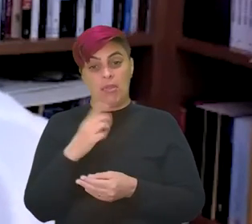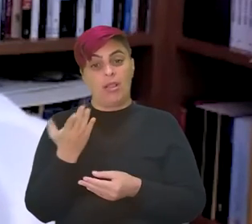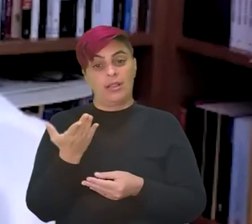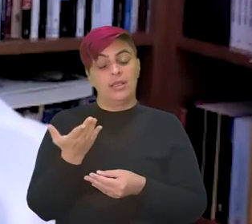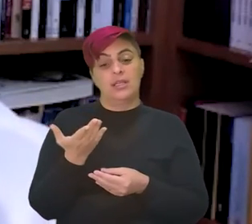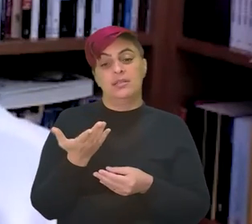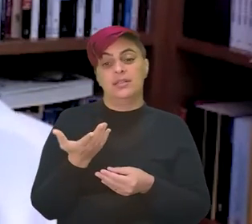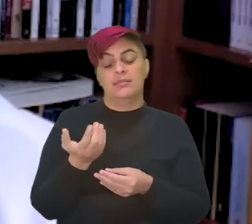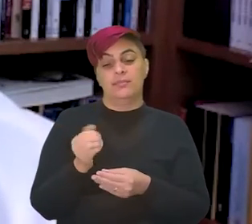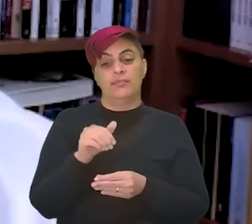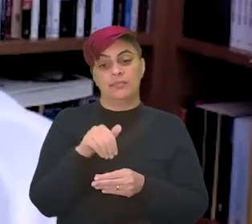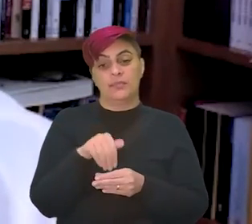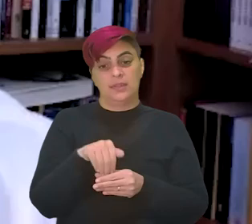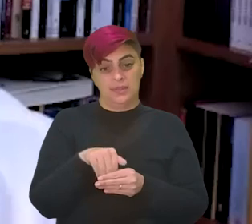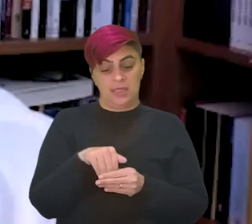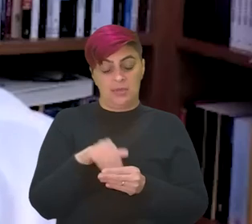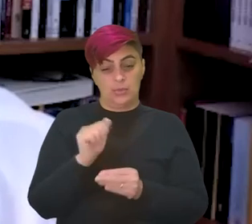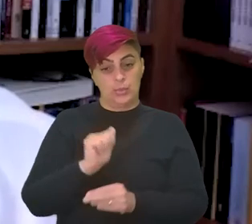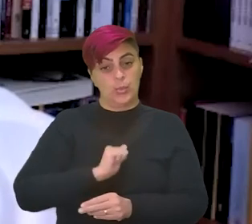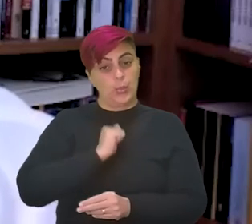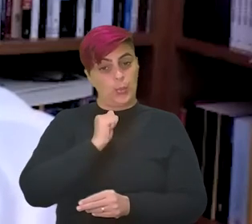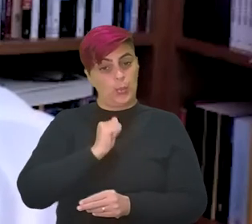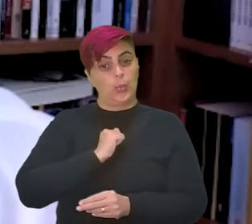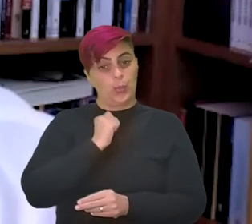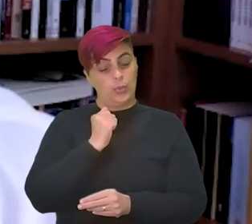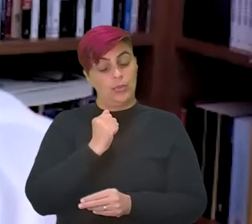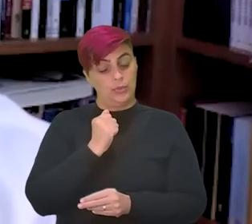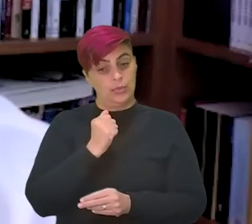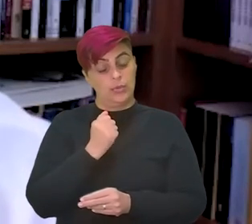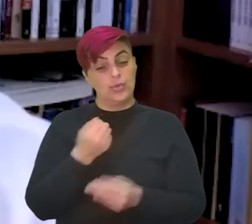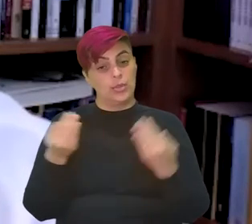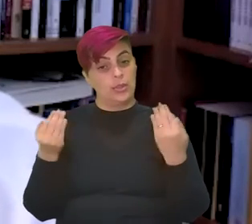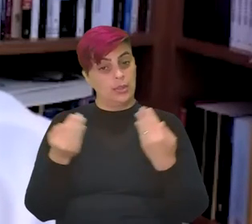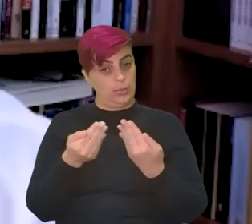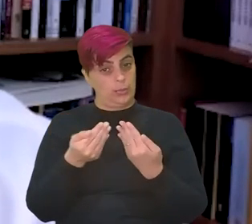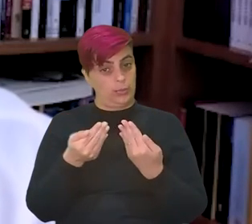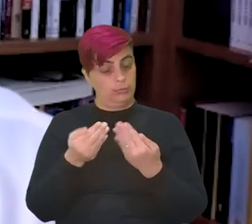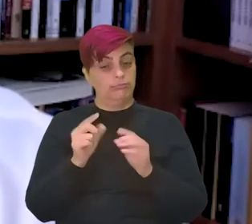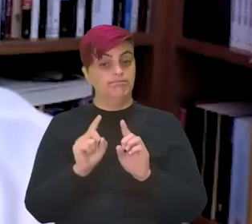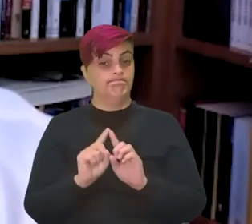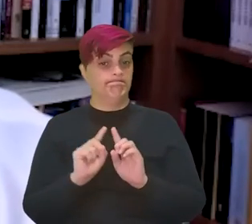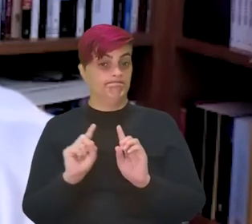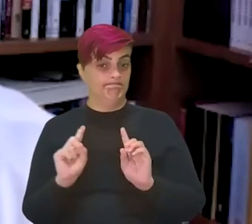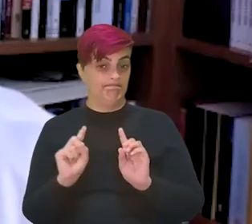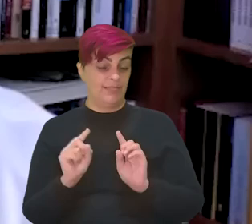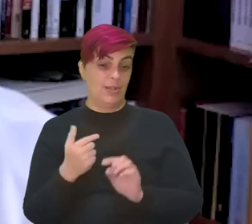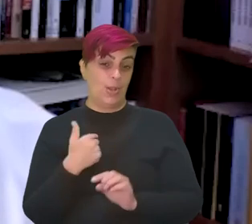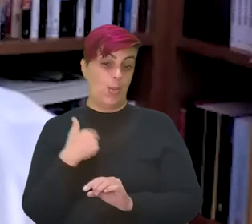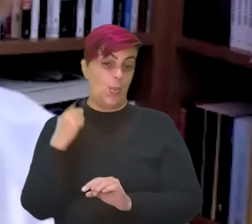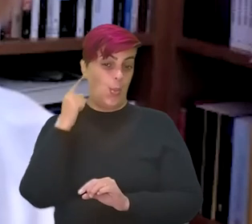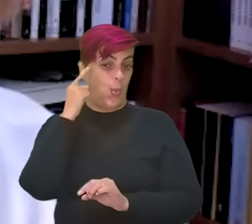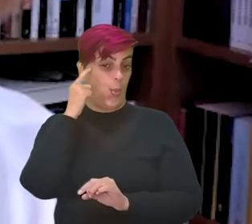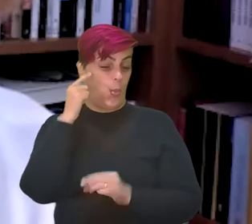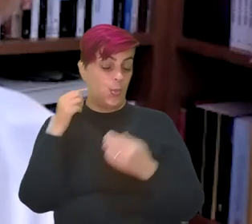está impregnada, né, na própria antropologia que se faz hoje. Né? Então, eu acho